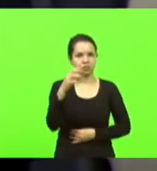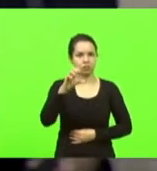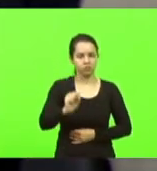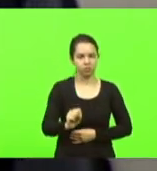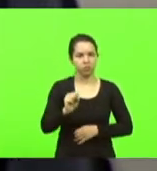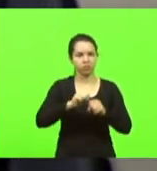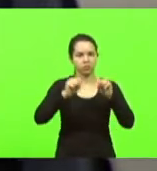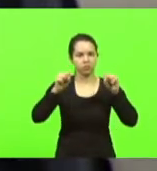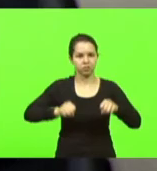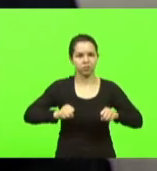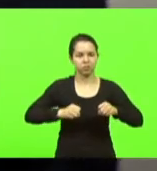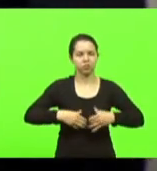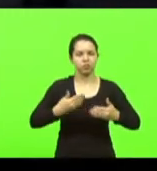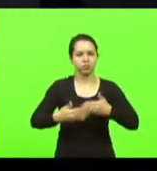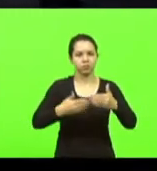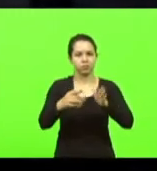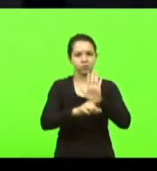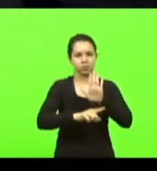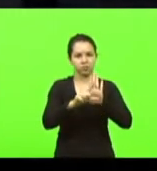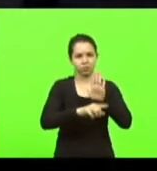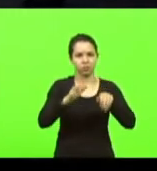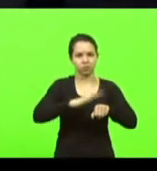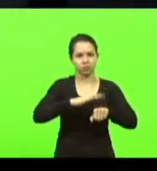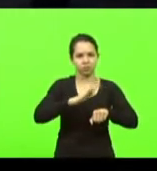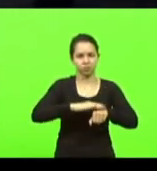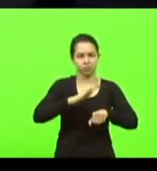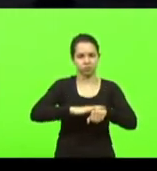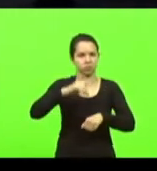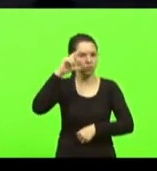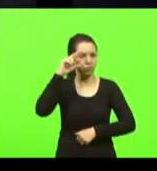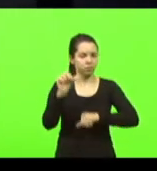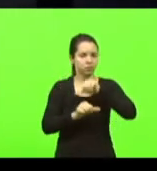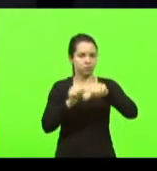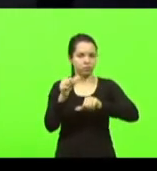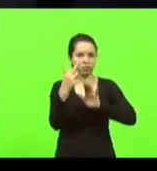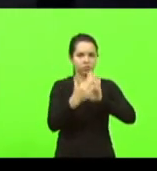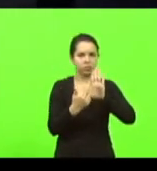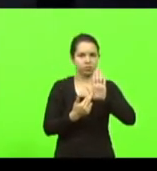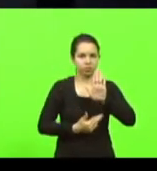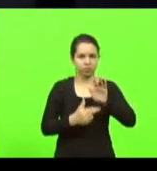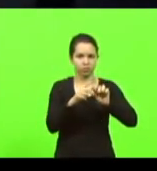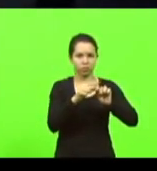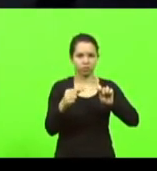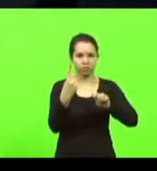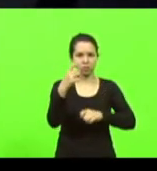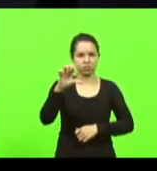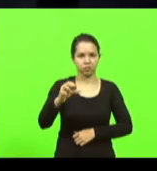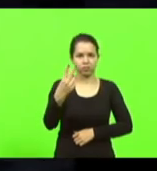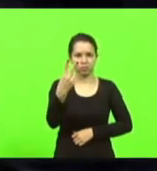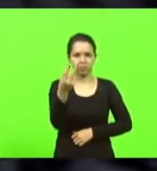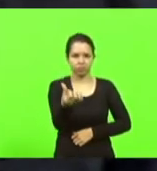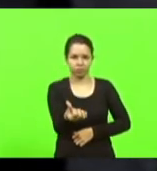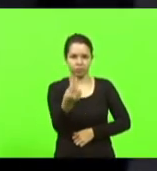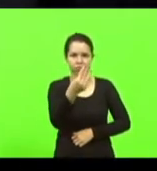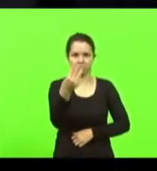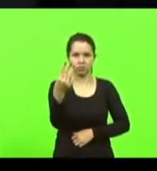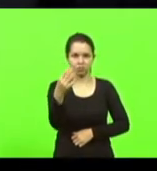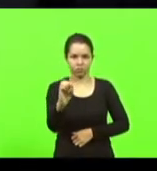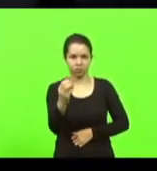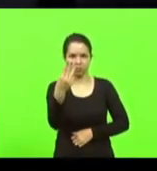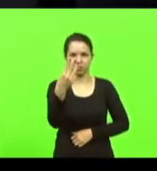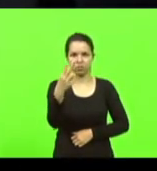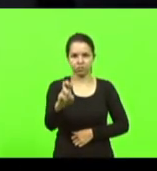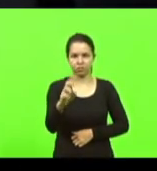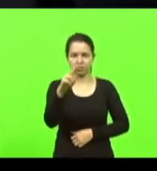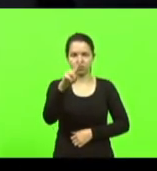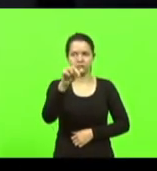sistema do processo legislativo de autoria do deputado Ricardo Alba que altera a redação dos artigos 19 e 26 30 e 35